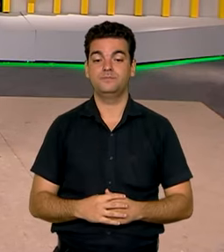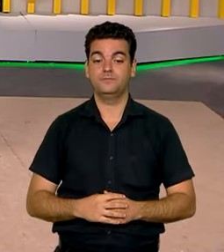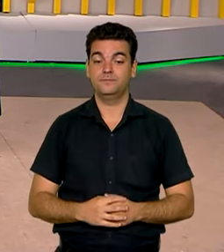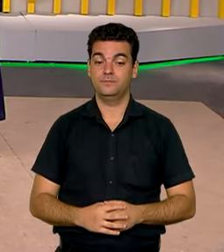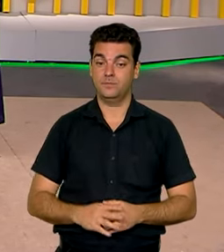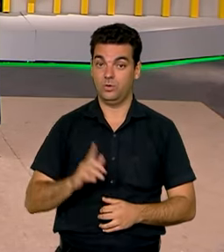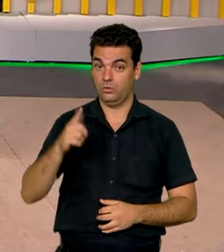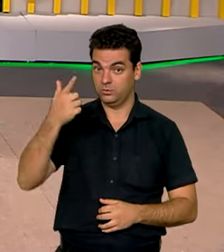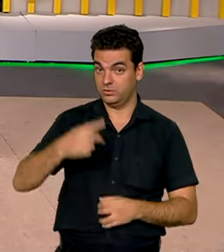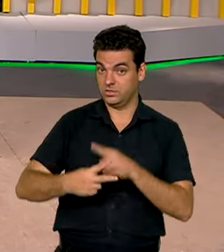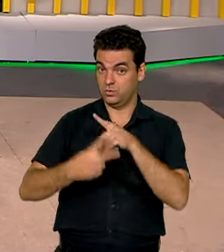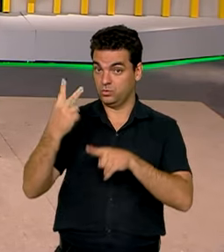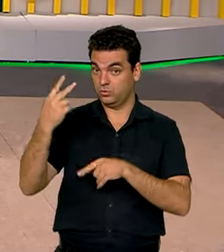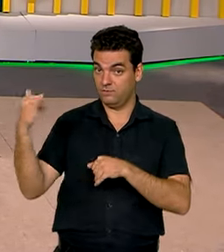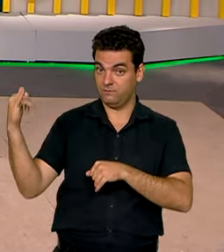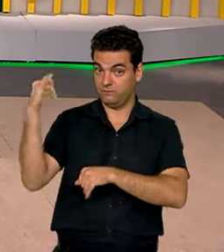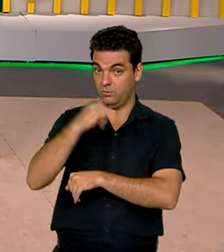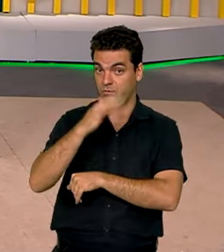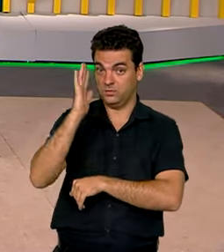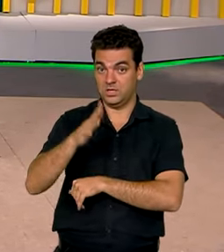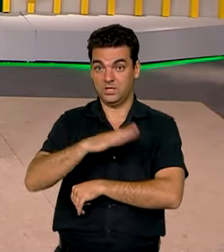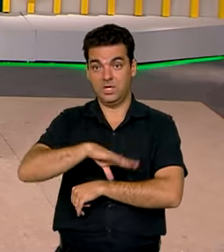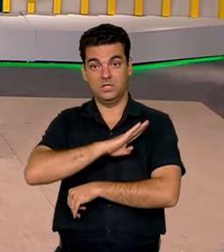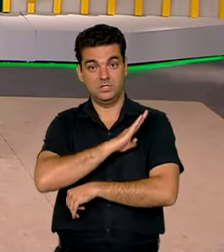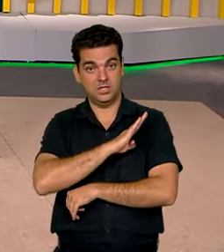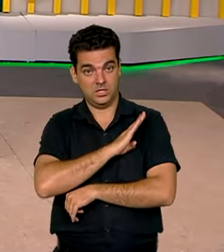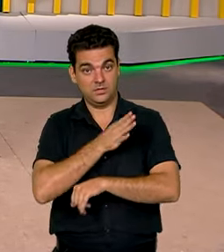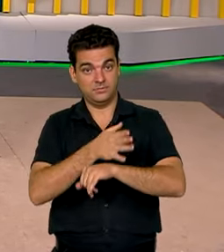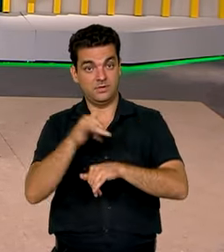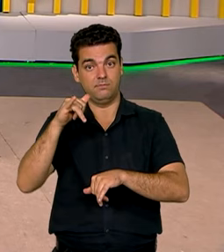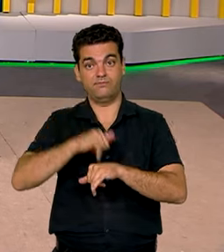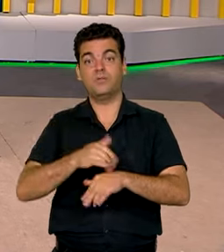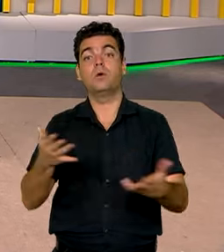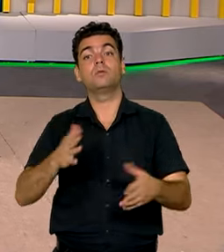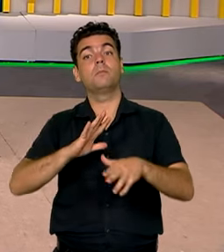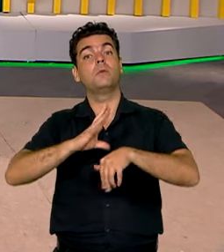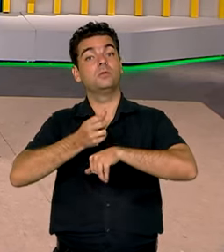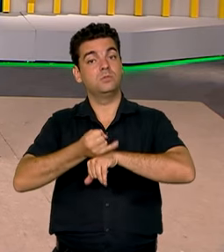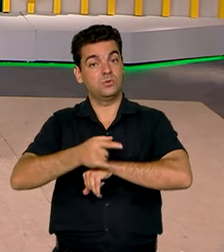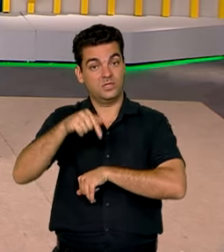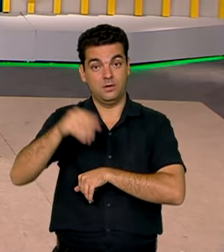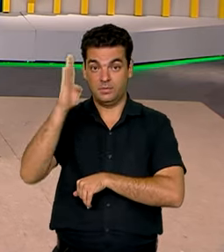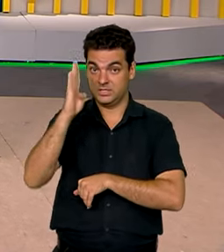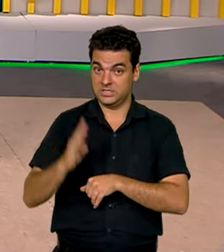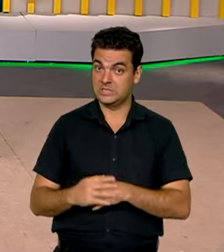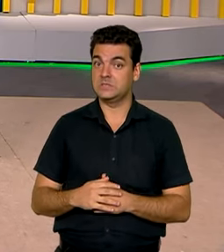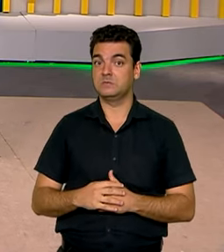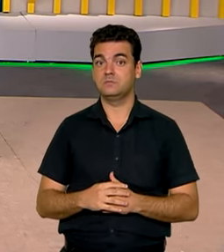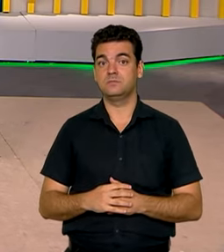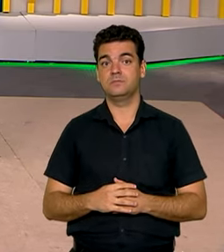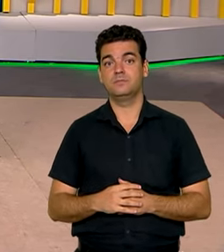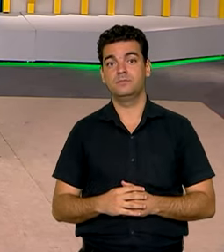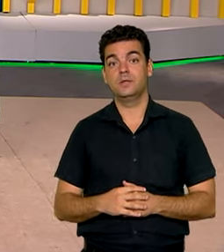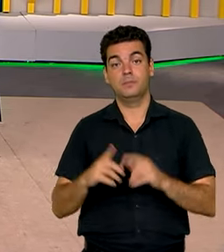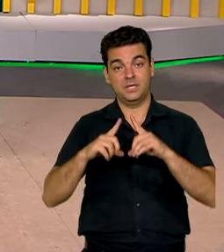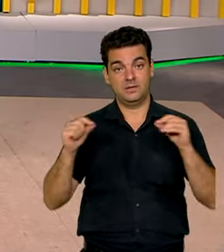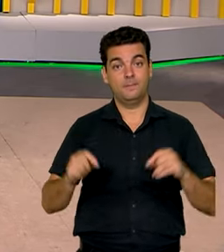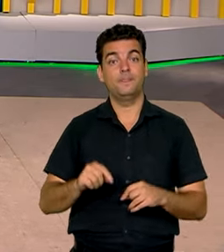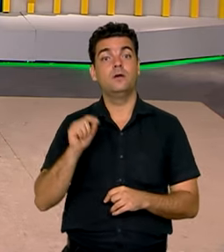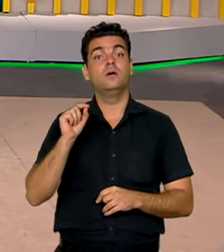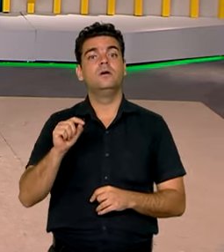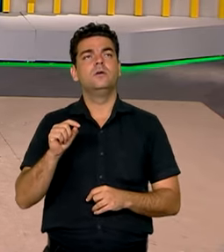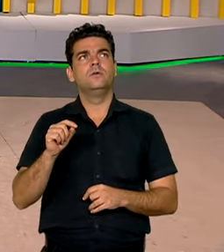O segundo voo trazendo resgatados da faixa de Gaza pousou nesta madrugada aqui na base aérea de Brasília. Esse foi